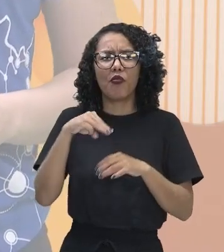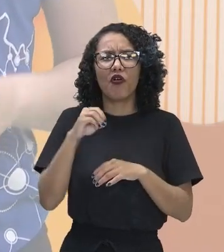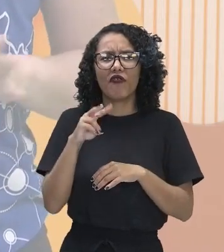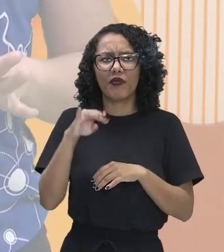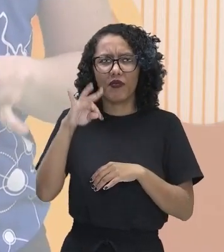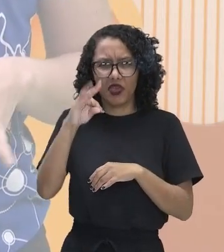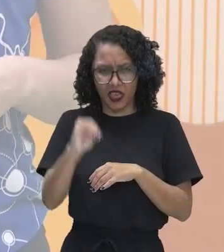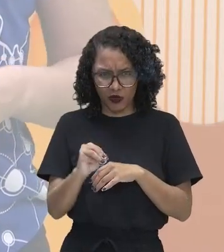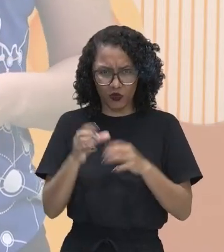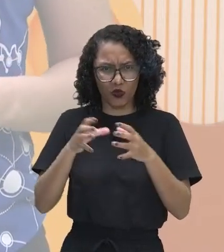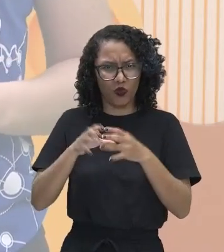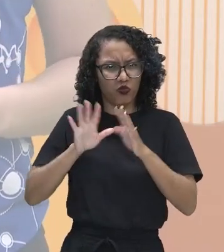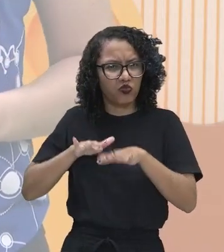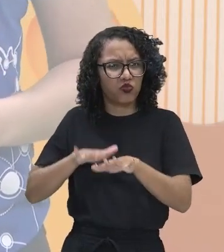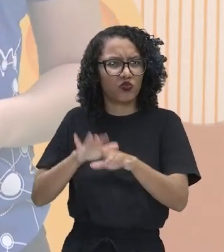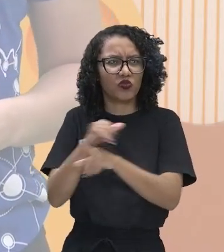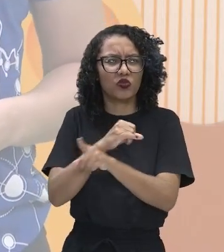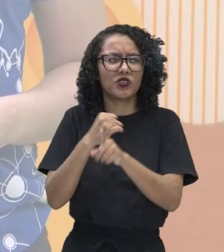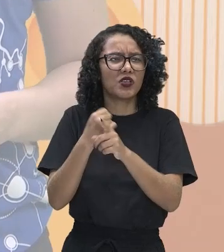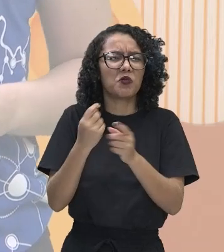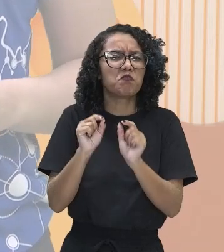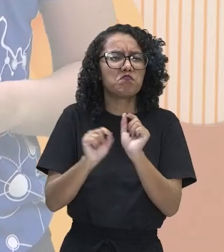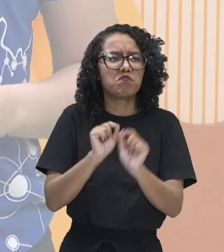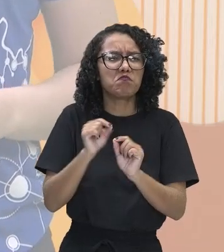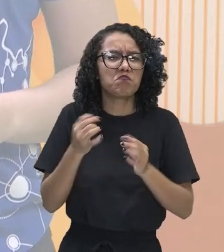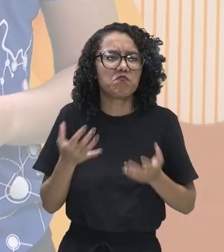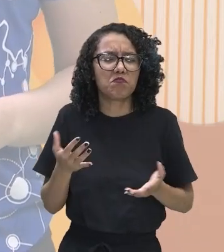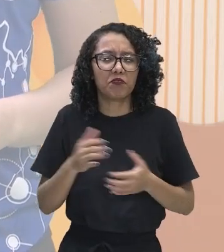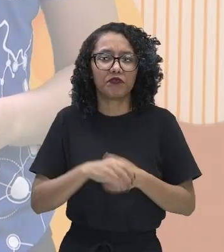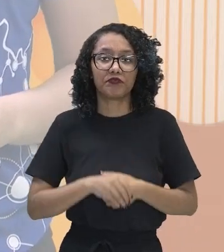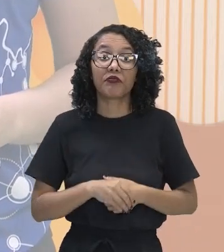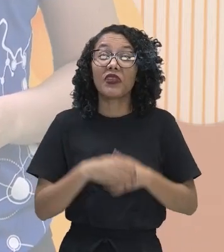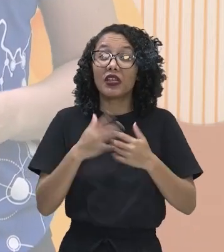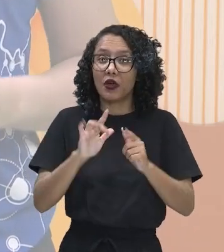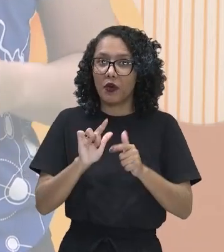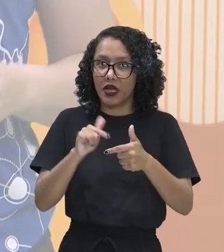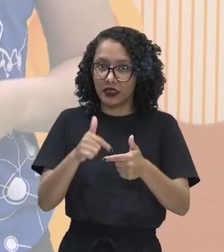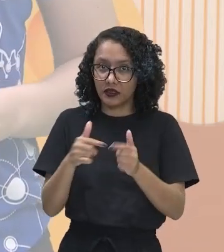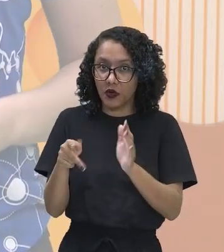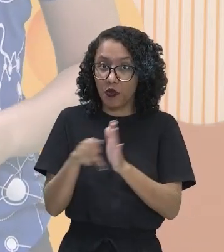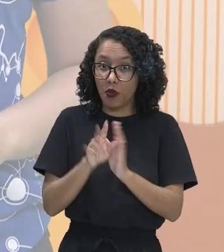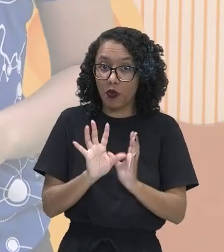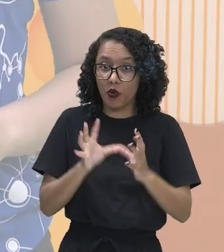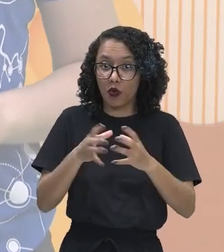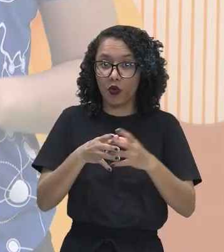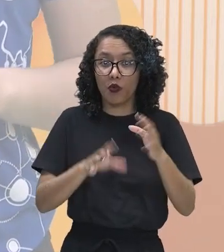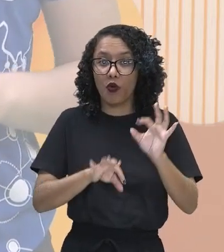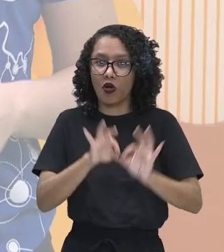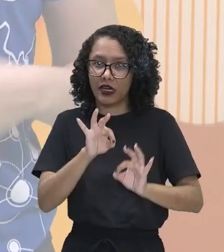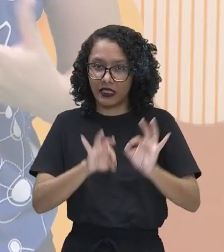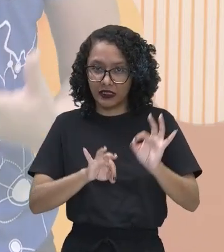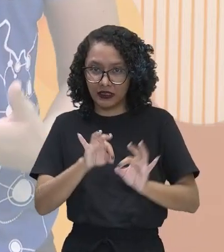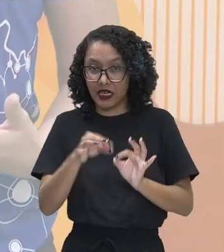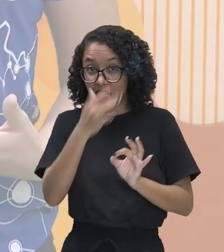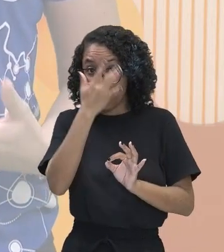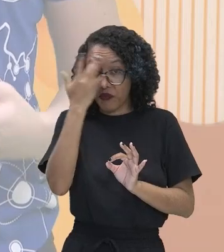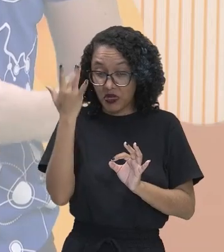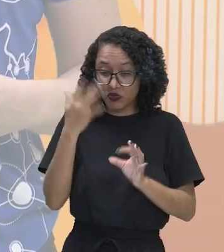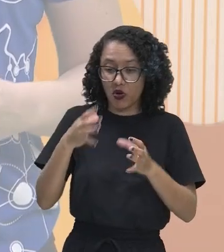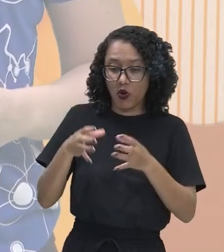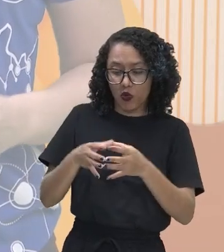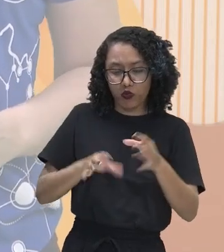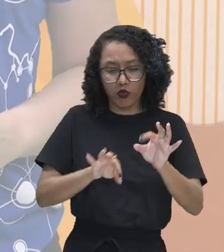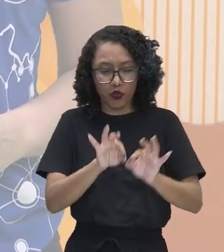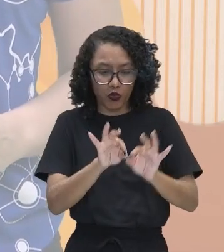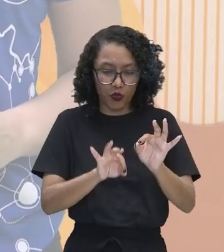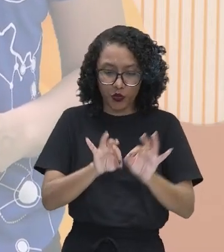sociais? Bom, os movimentos sociais, eles são ações coletivas, organizadas por grupos de pessoas